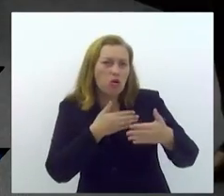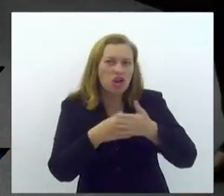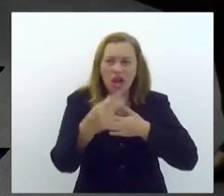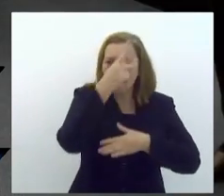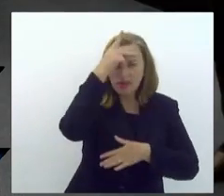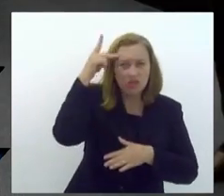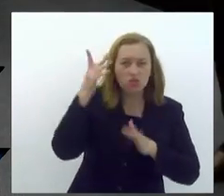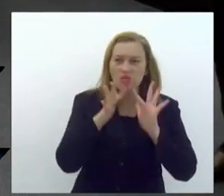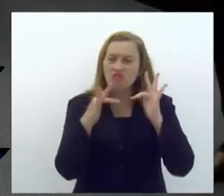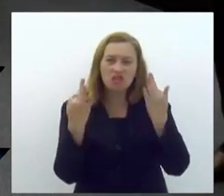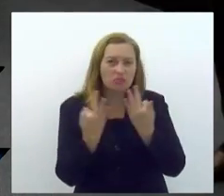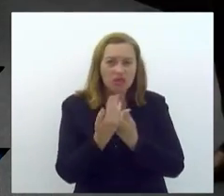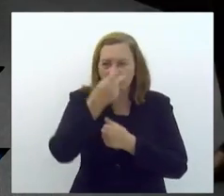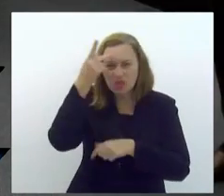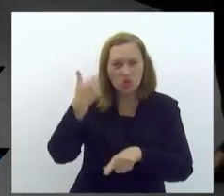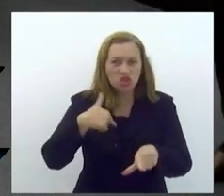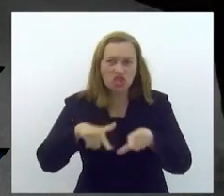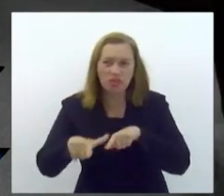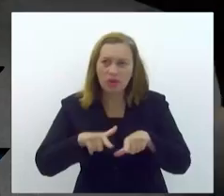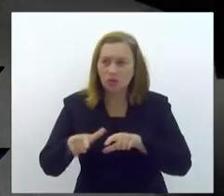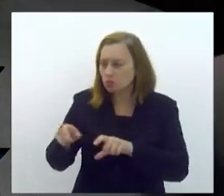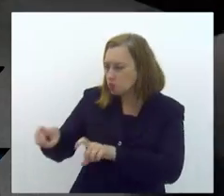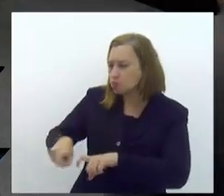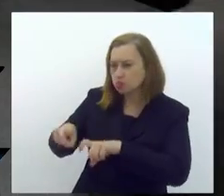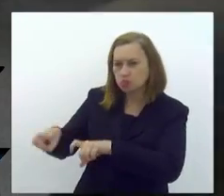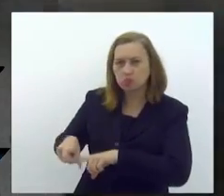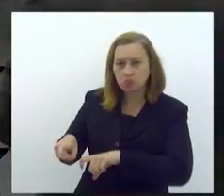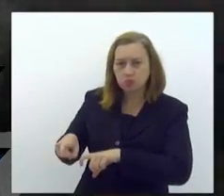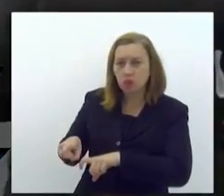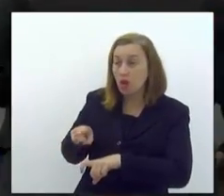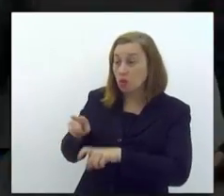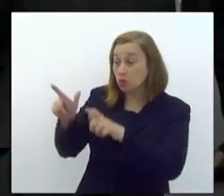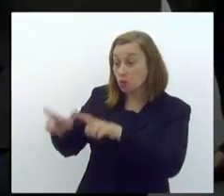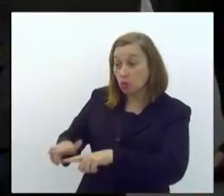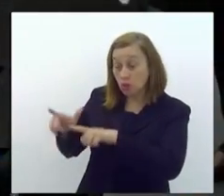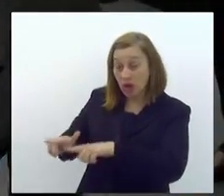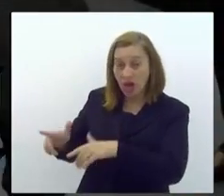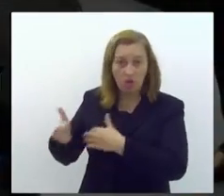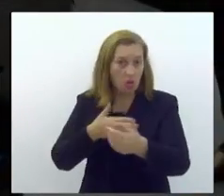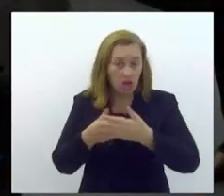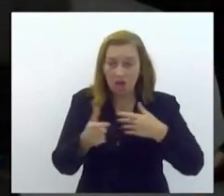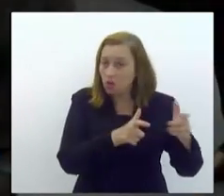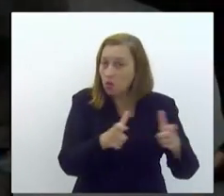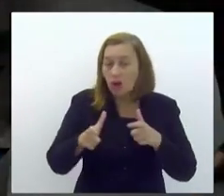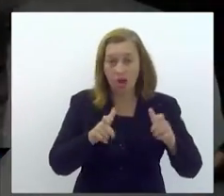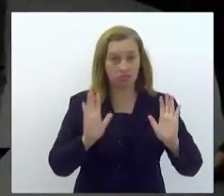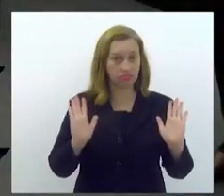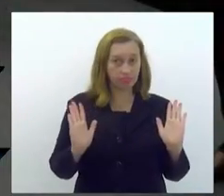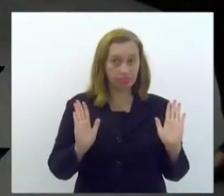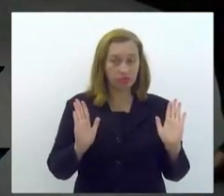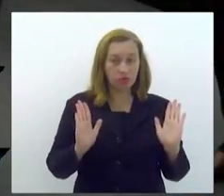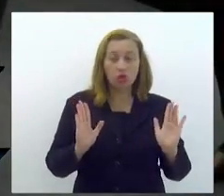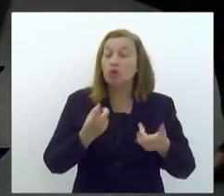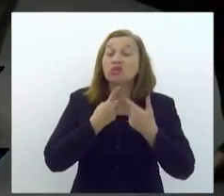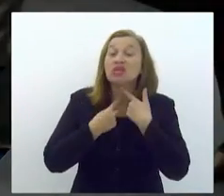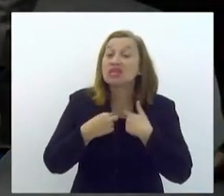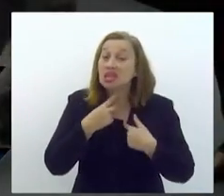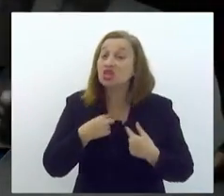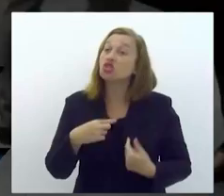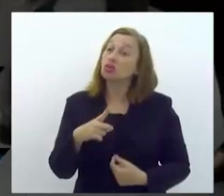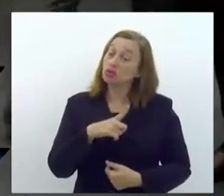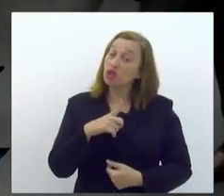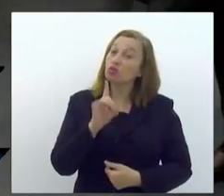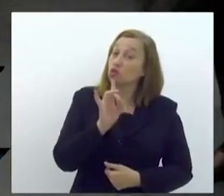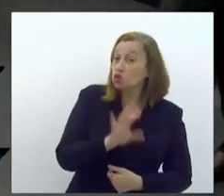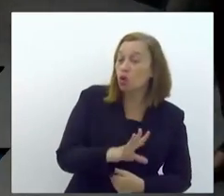família de Trabalhadores de agricultores lá do local de qualquer lugar é o único Desejo mesmo é